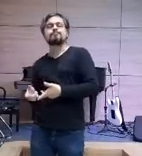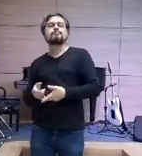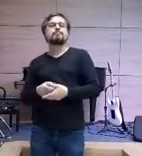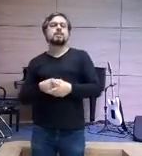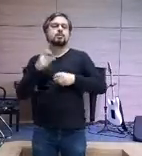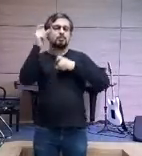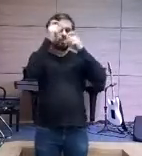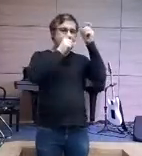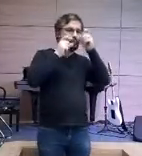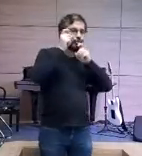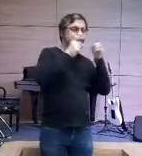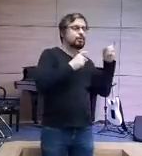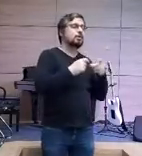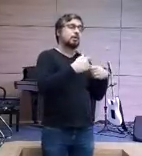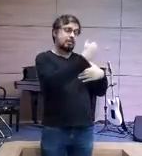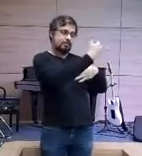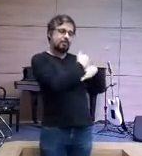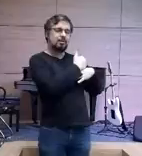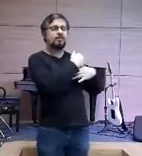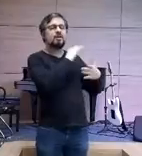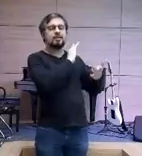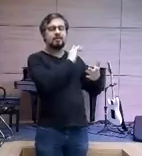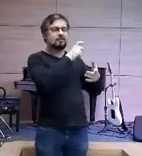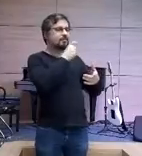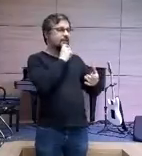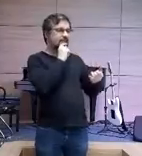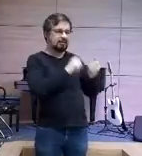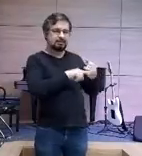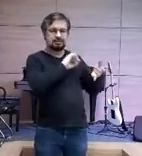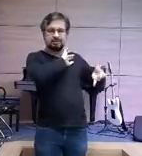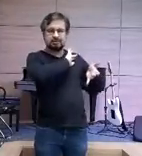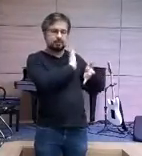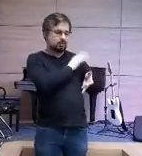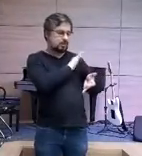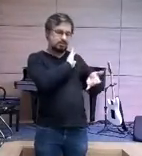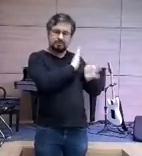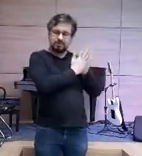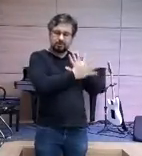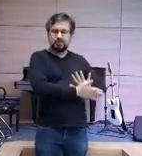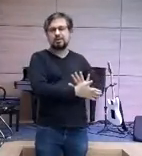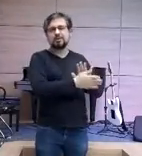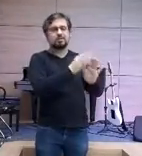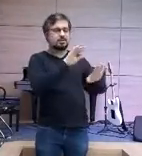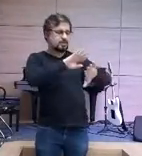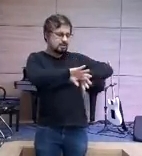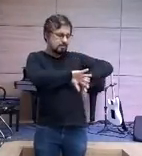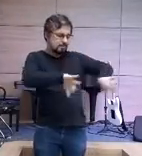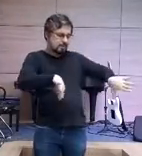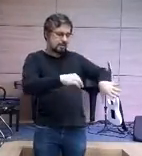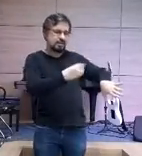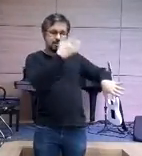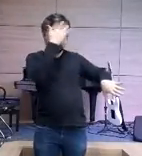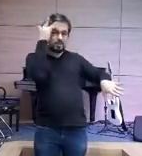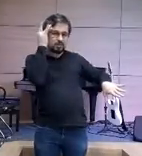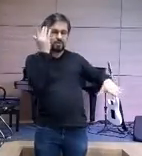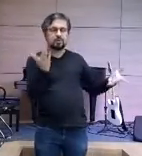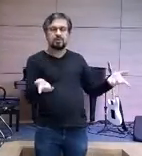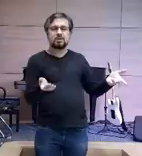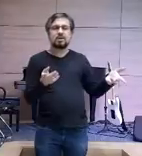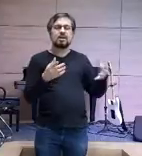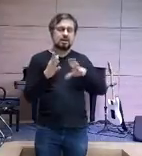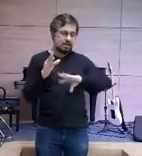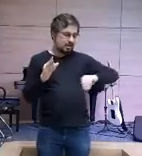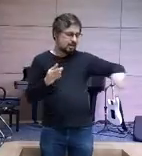trazendo frieza vem destruindo os corações hein separam dúvidas e levando para